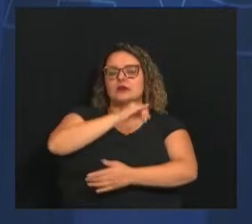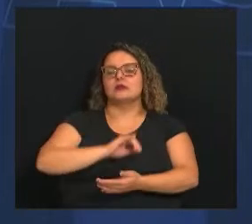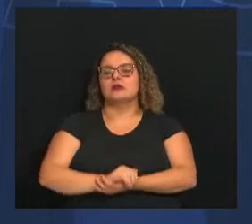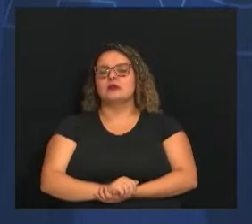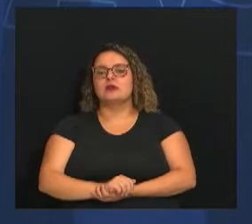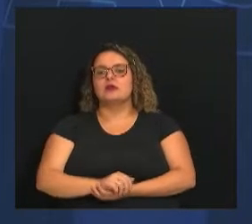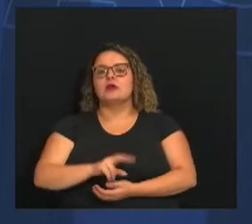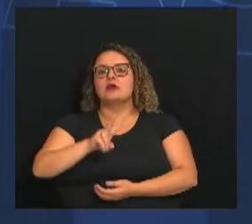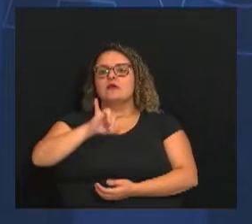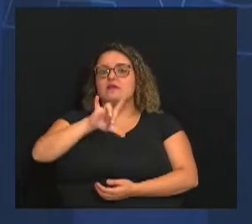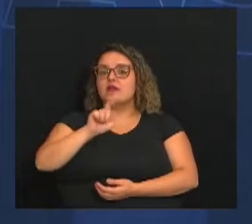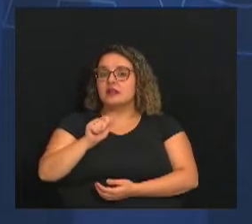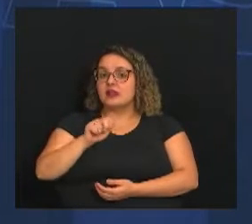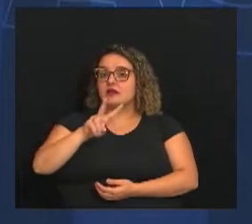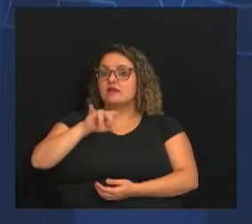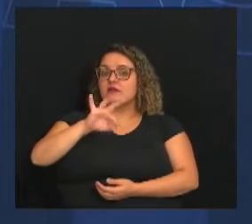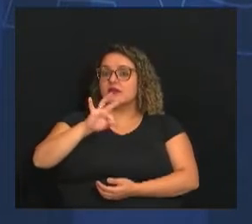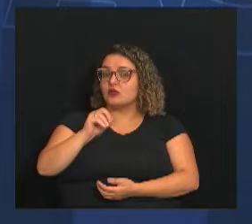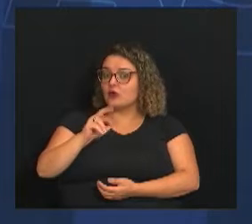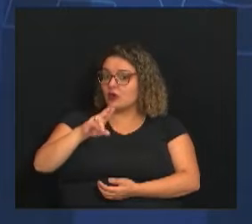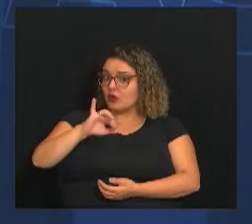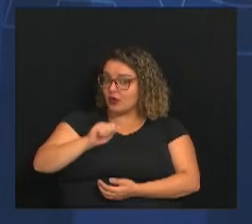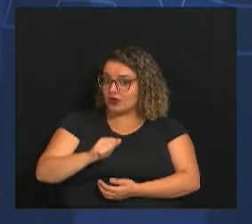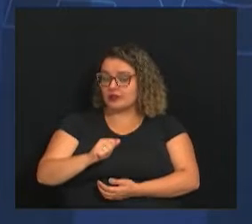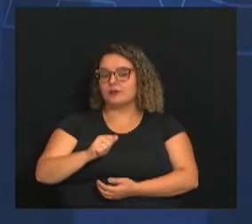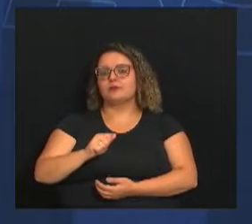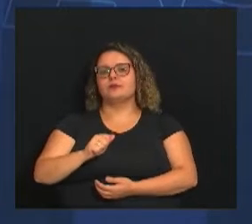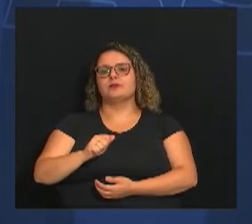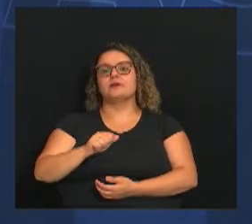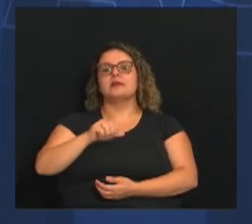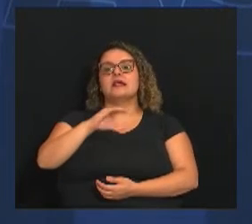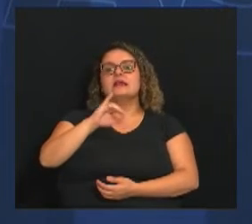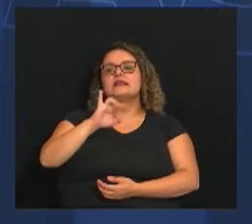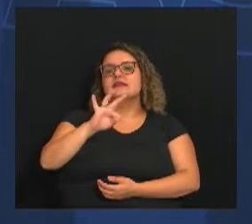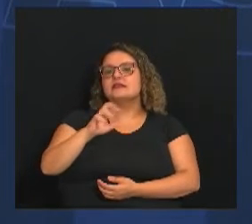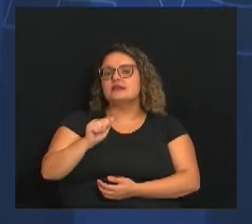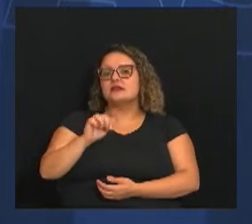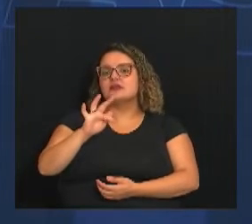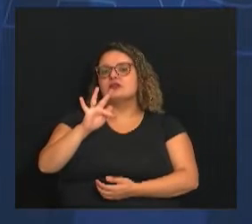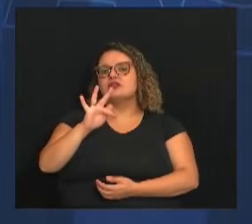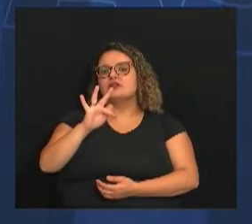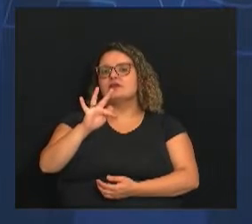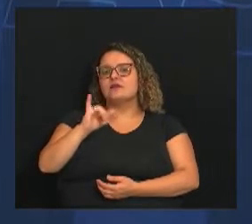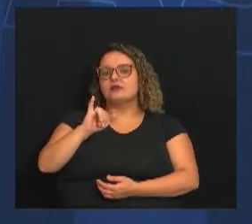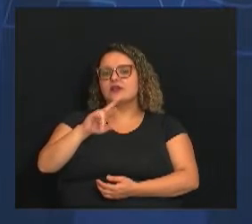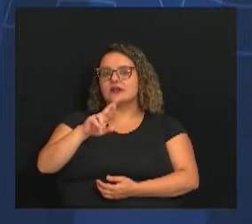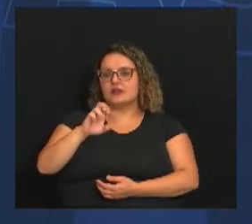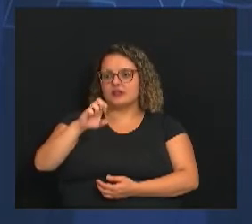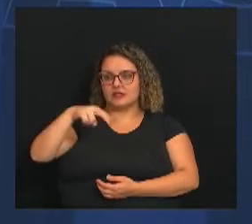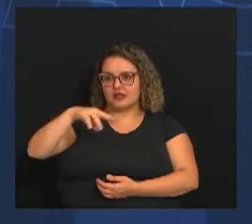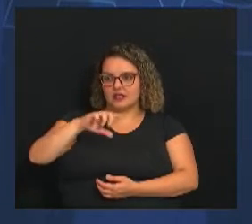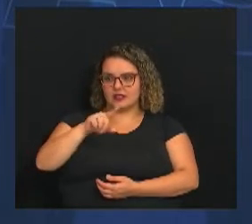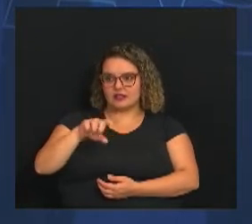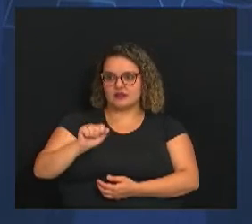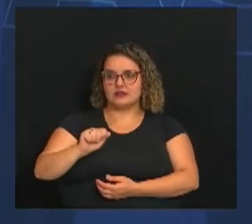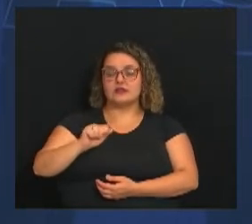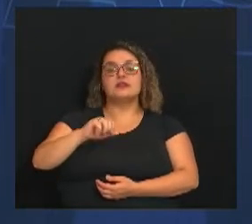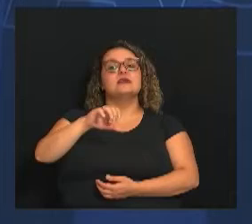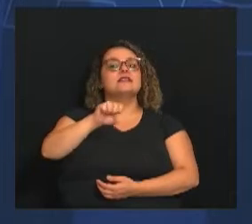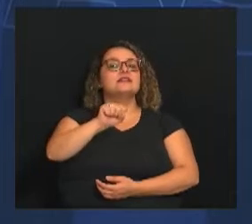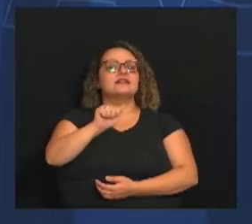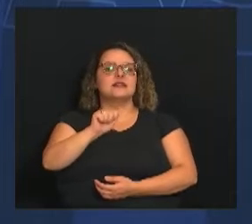Vila Vitória, Residencial Cita de Firenze e o Residencial Cita de Salerno.